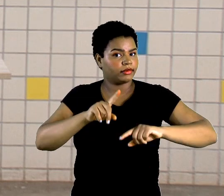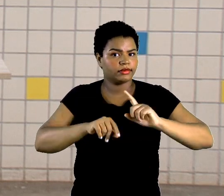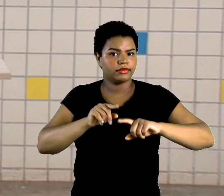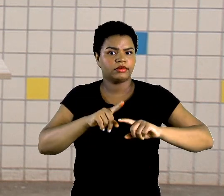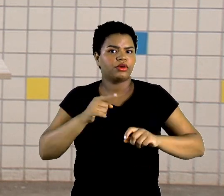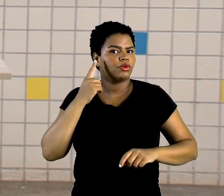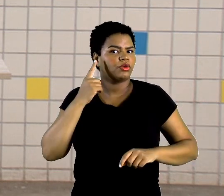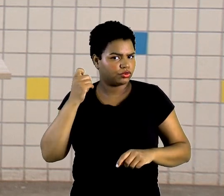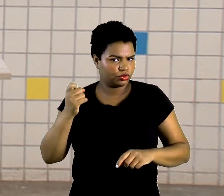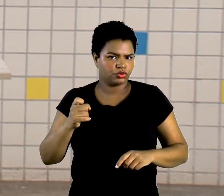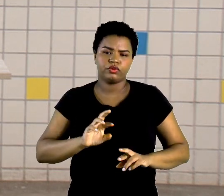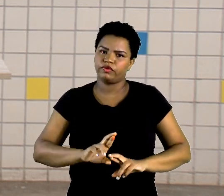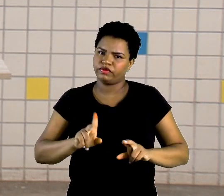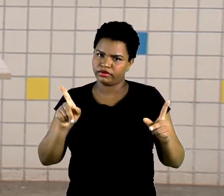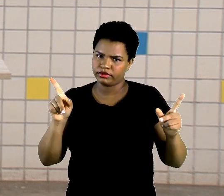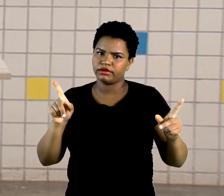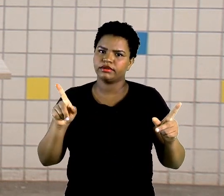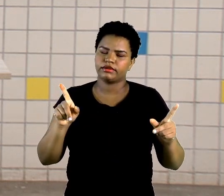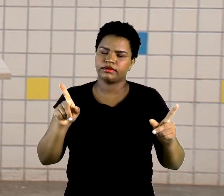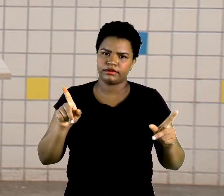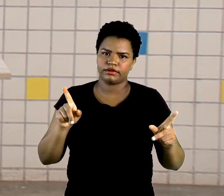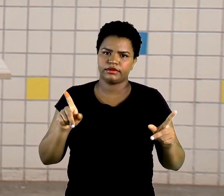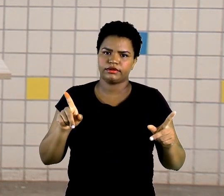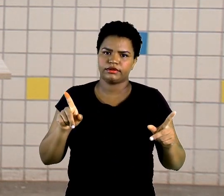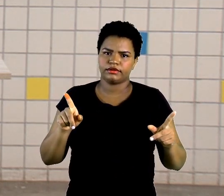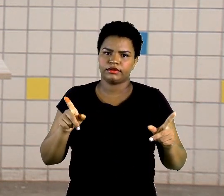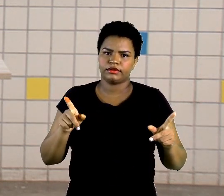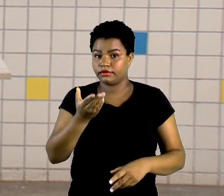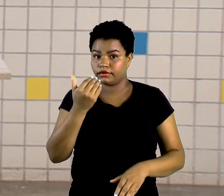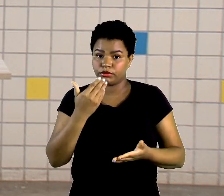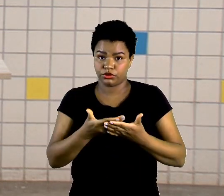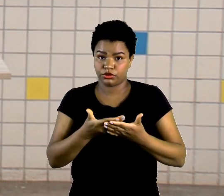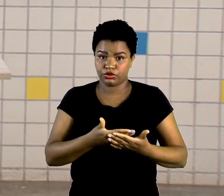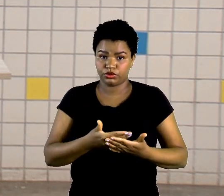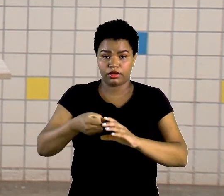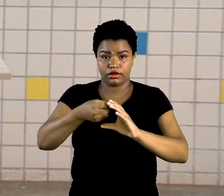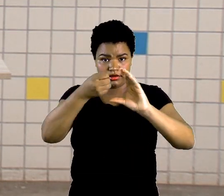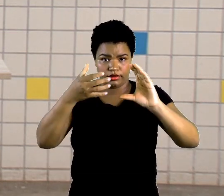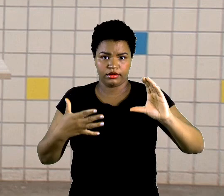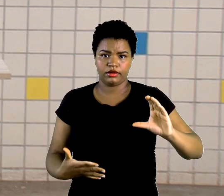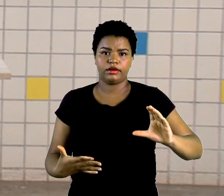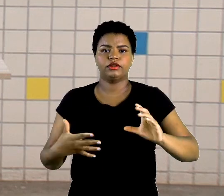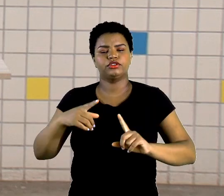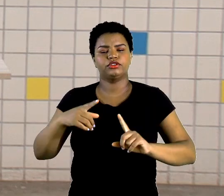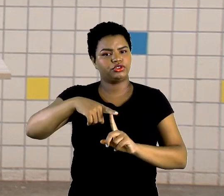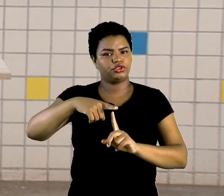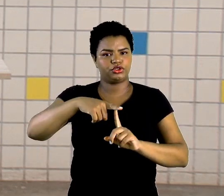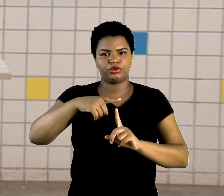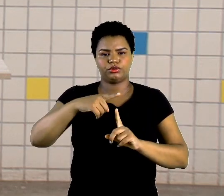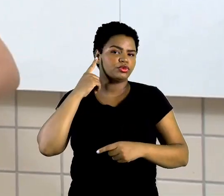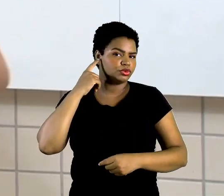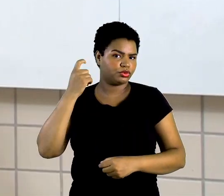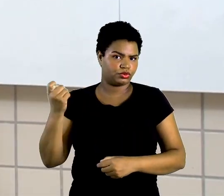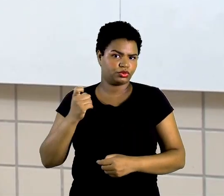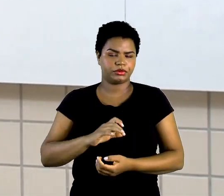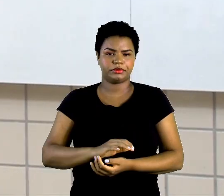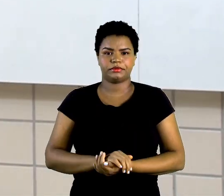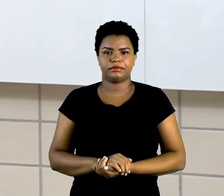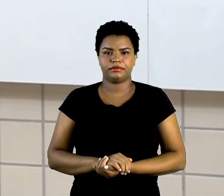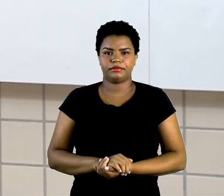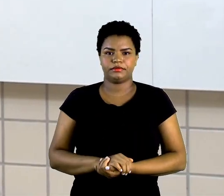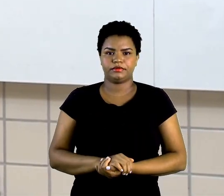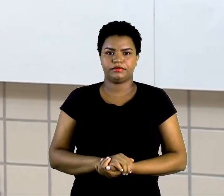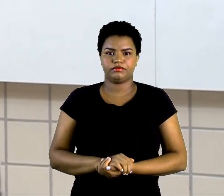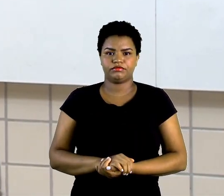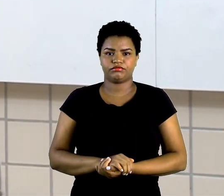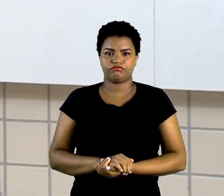som será diferenciado. Vamos estudar as características desses tipos de som. E eu quero